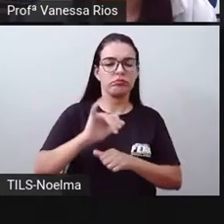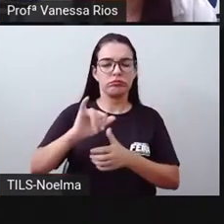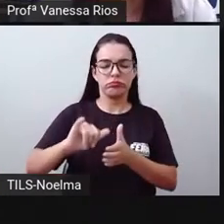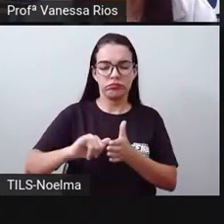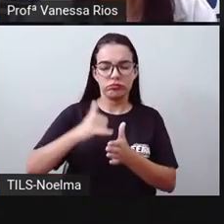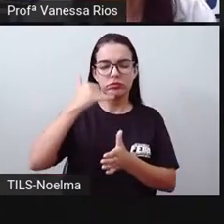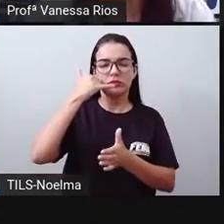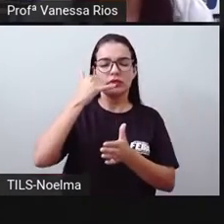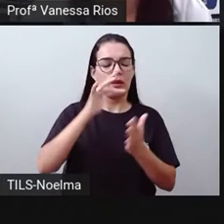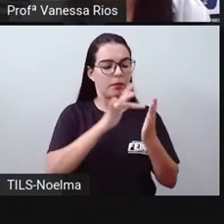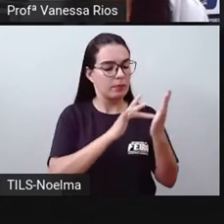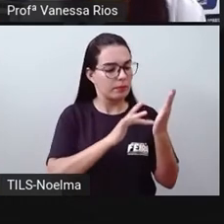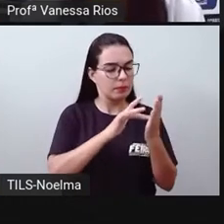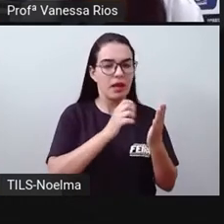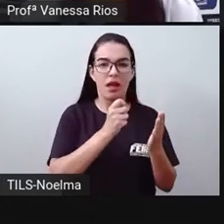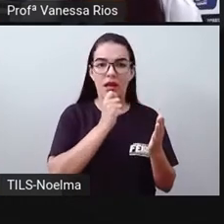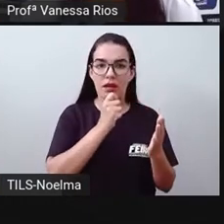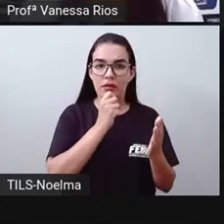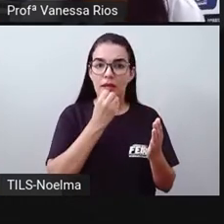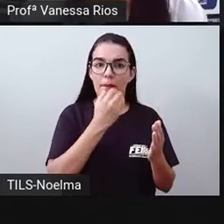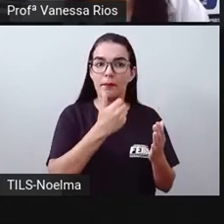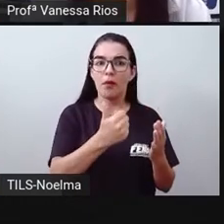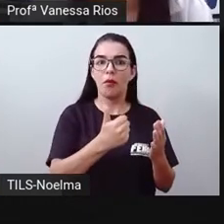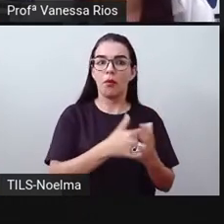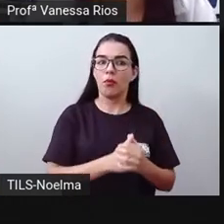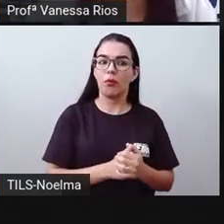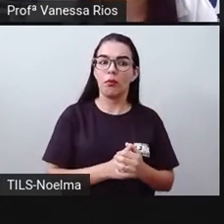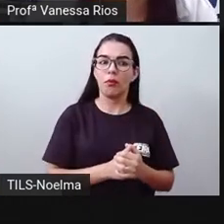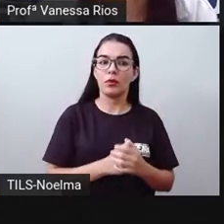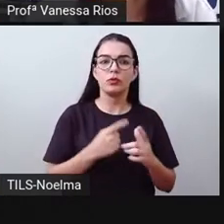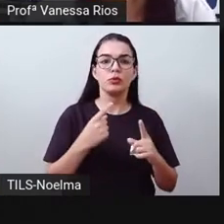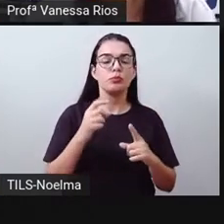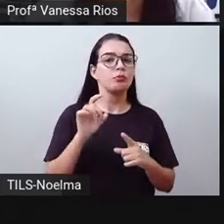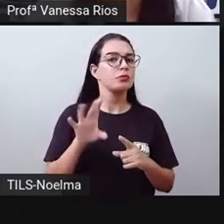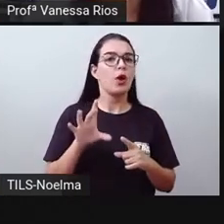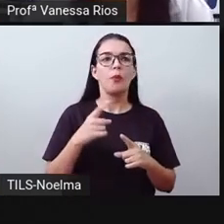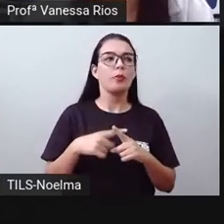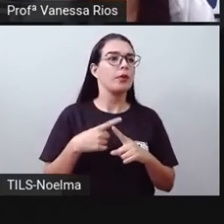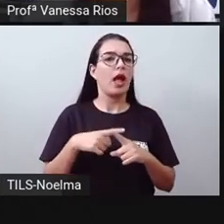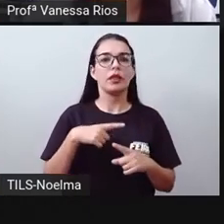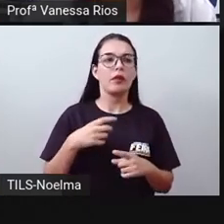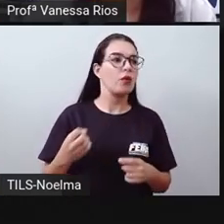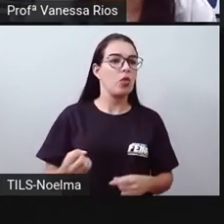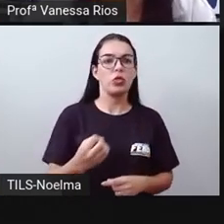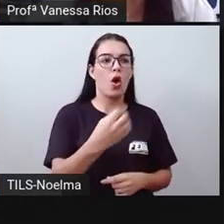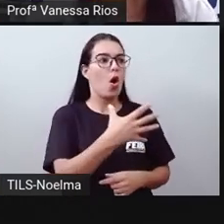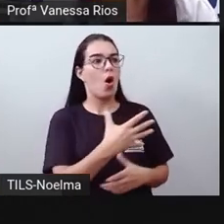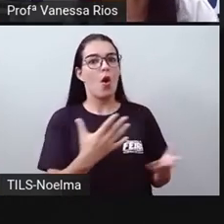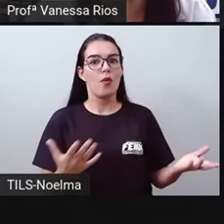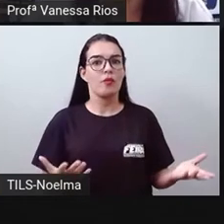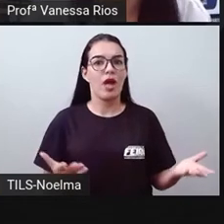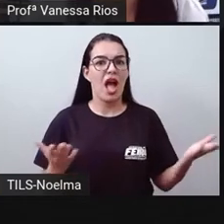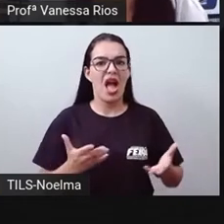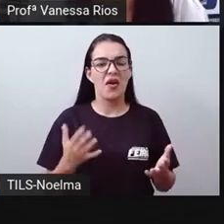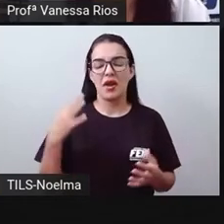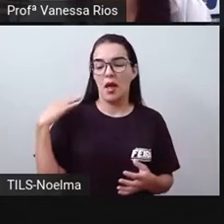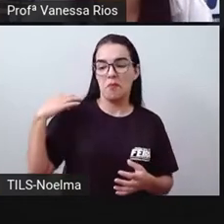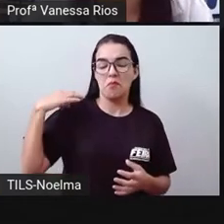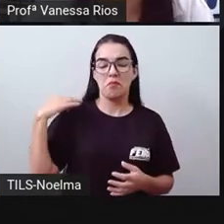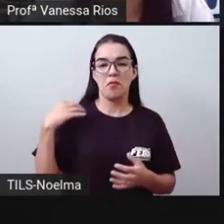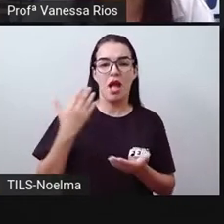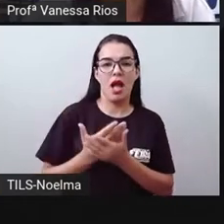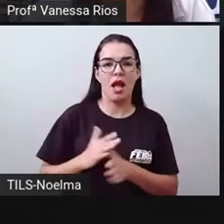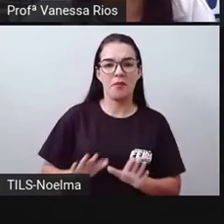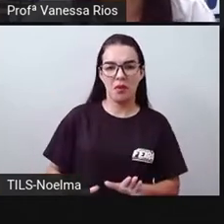ainda funcionando, com aparelhos ainda bons, né? Só porque surgiu o último, só porque já está fora de moda, só porque esse